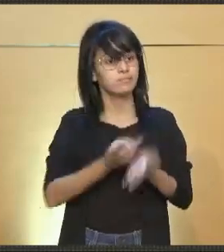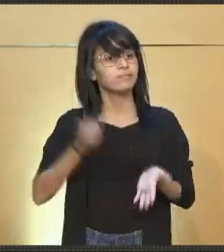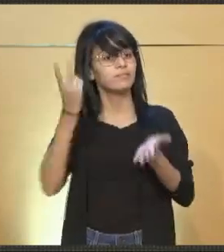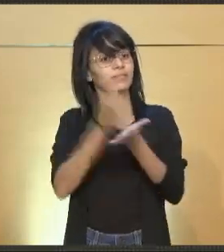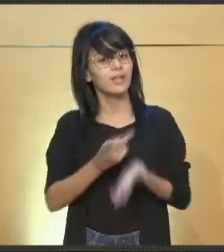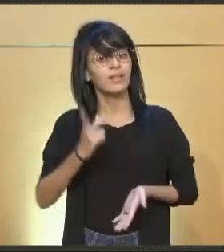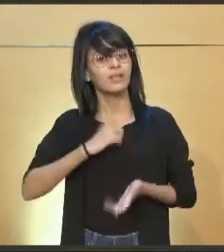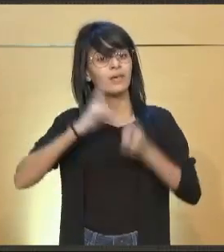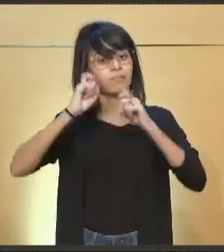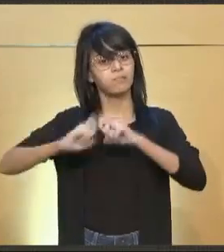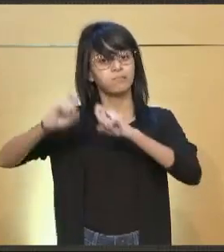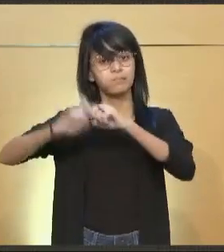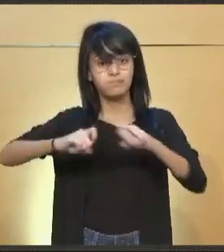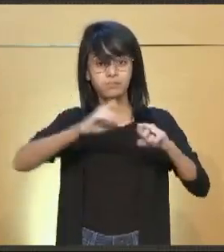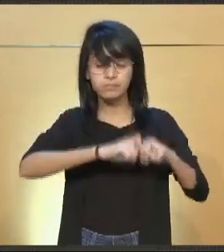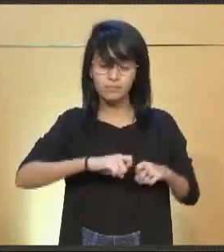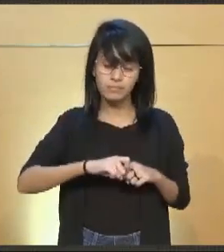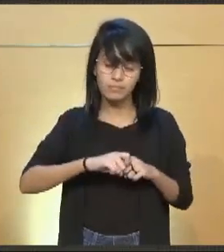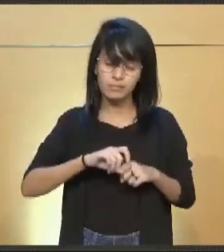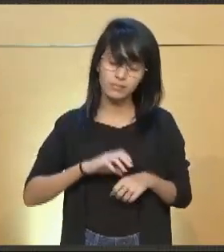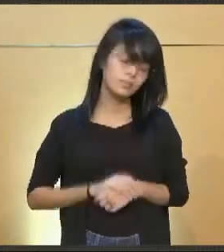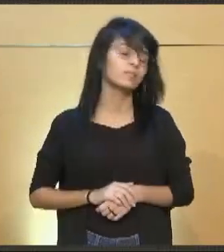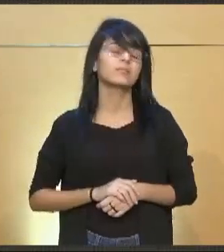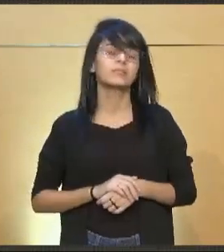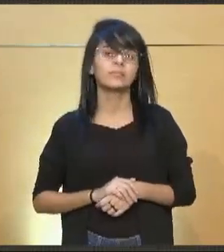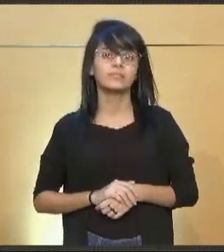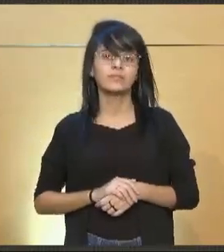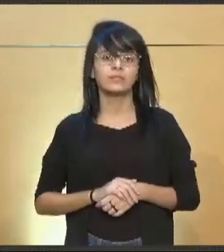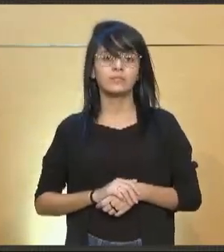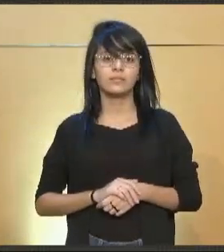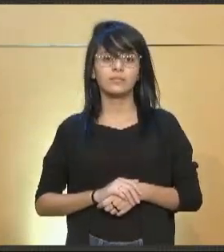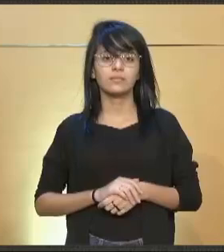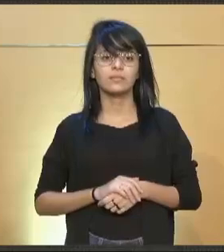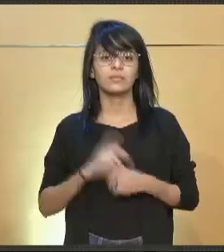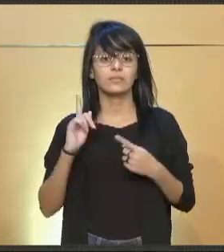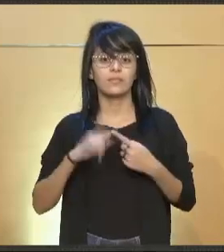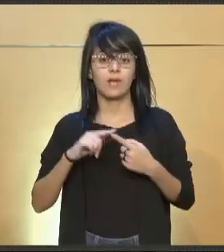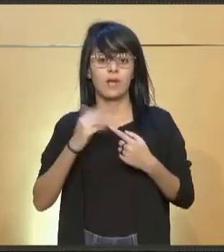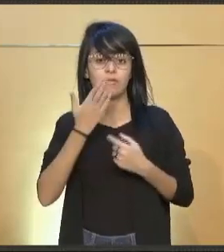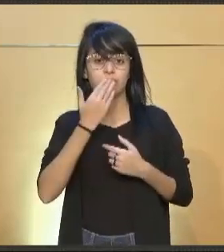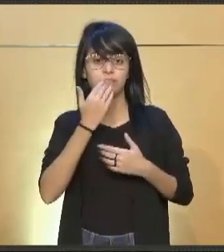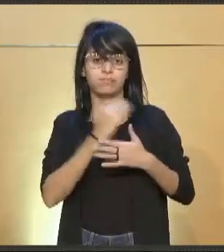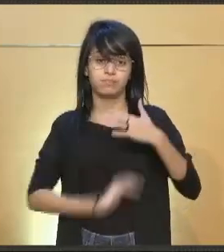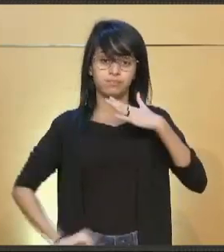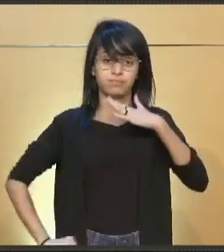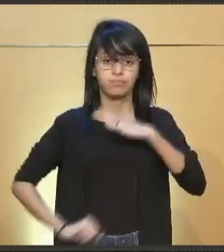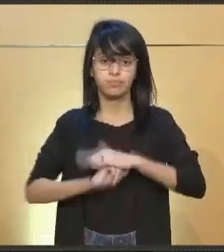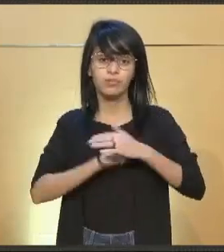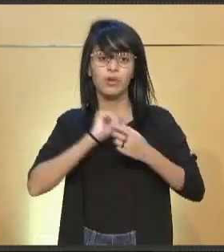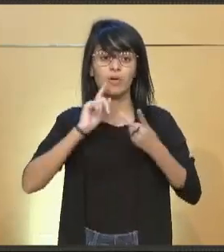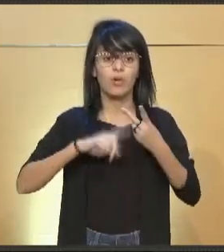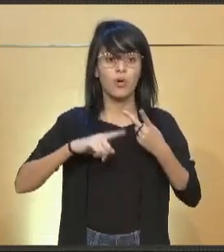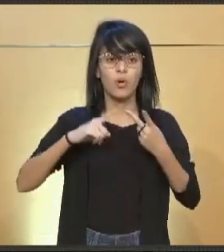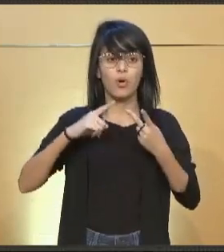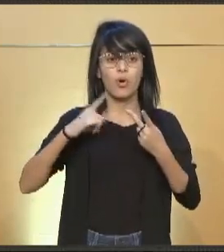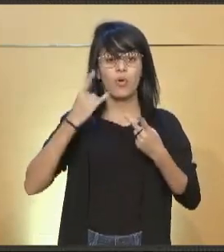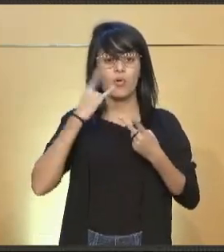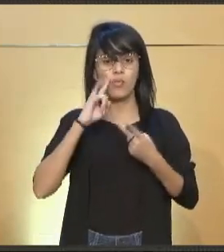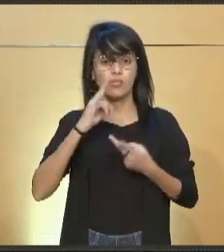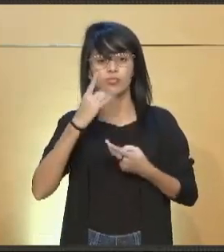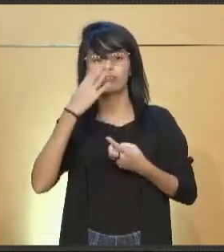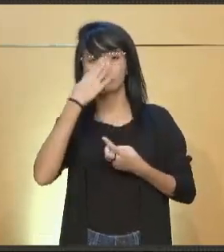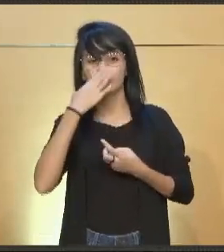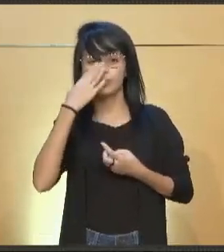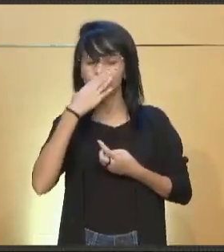tinham relações sexuais constantemente. Ou seja, glutonaria, orgia e prostituição. Era o